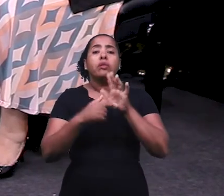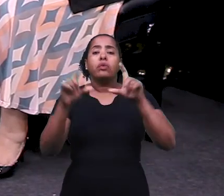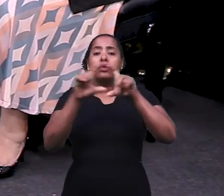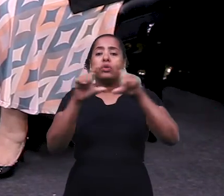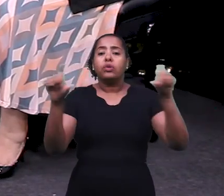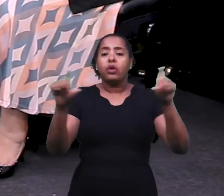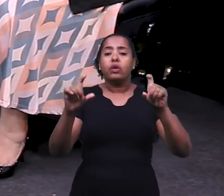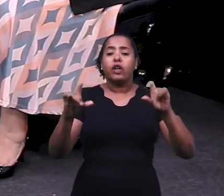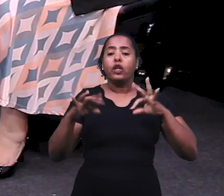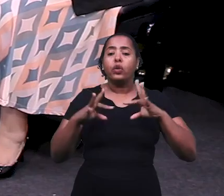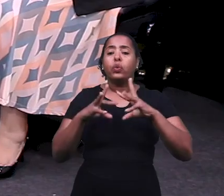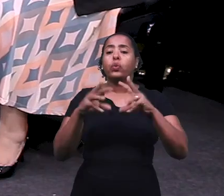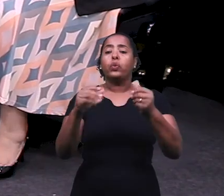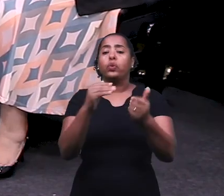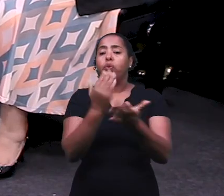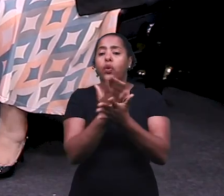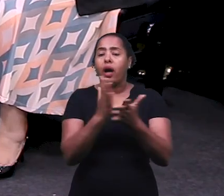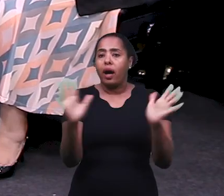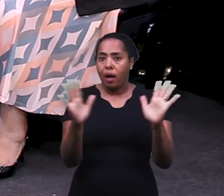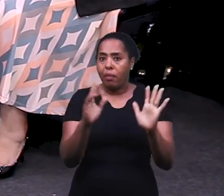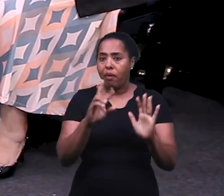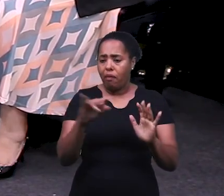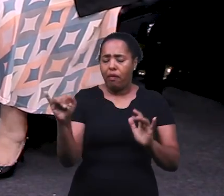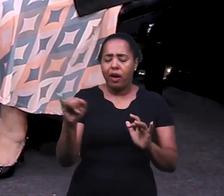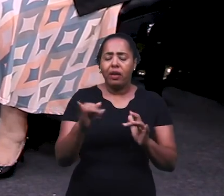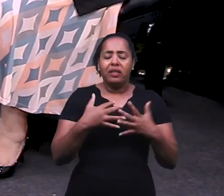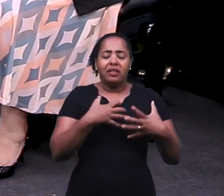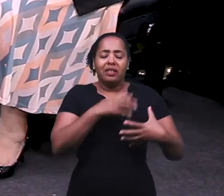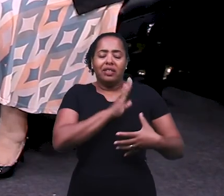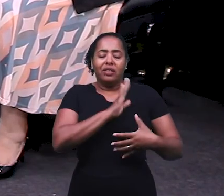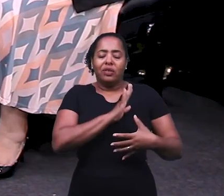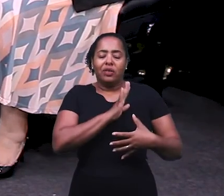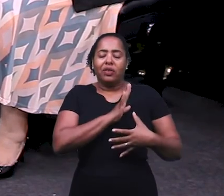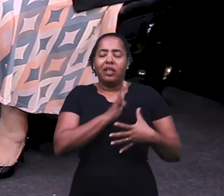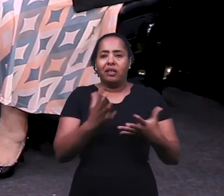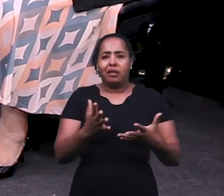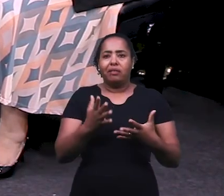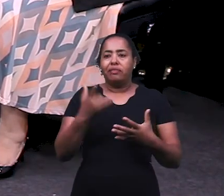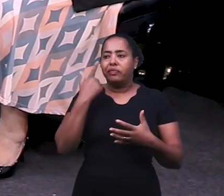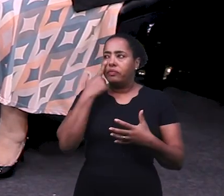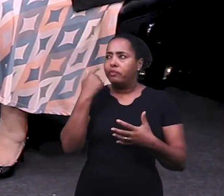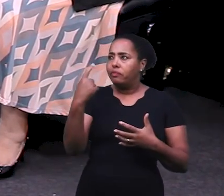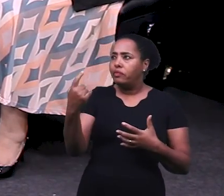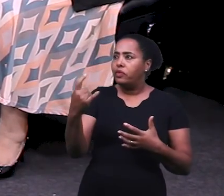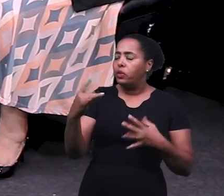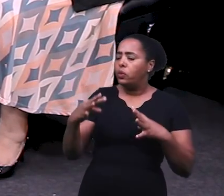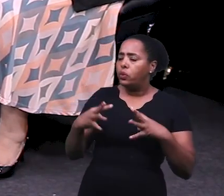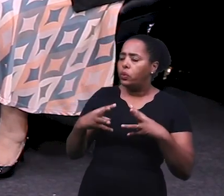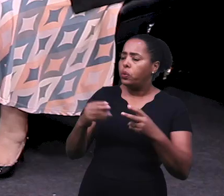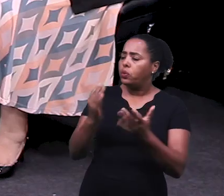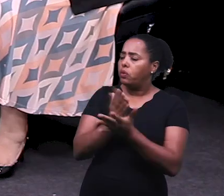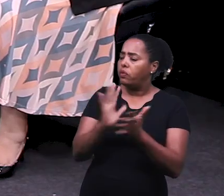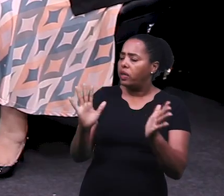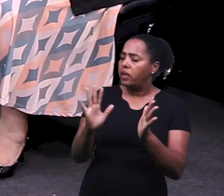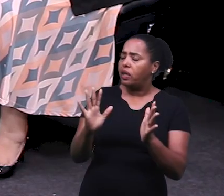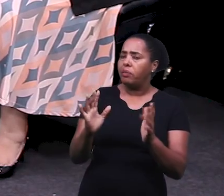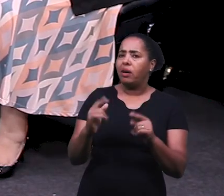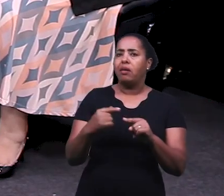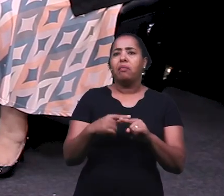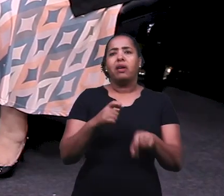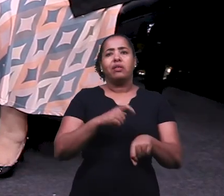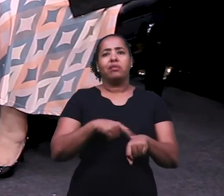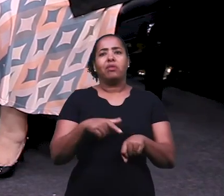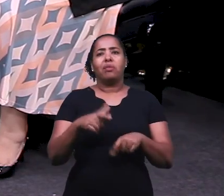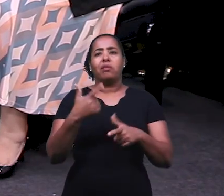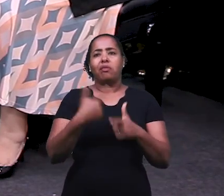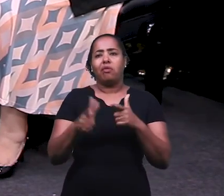tudo vai passar, aquilo foi no meu coração, sabe, de uma forma tão maravilhosa. E eu não entendi na época que essa expressão tão interessante, que